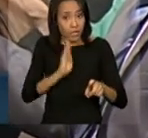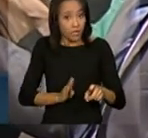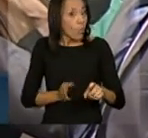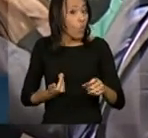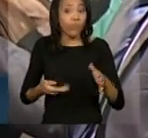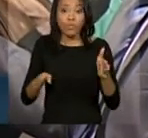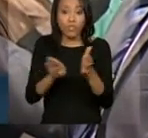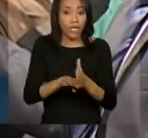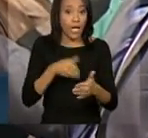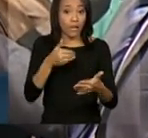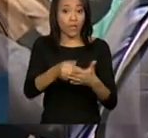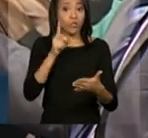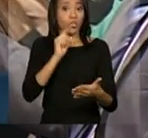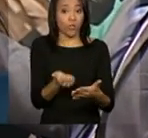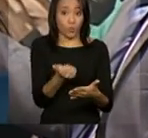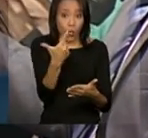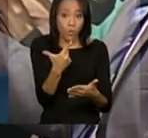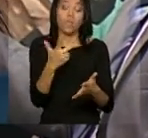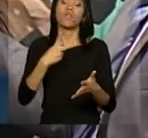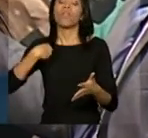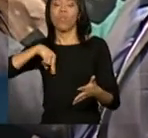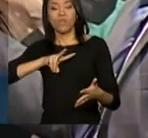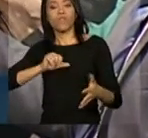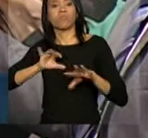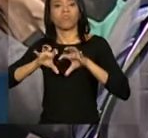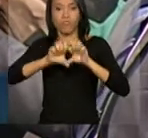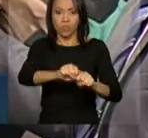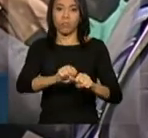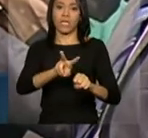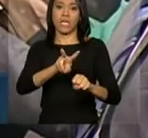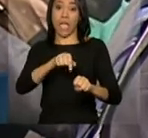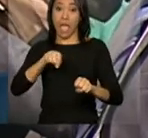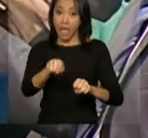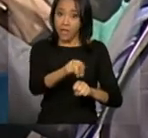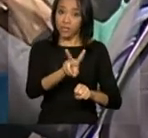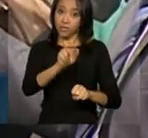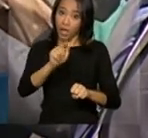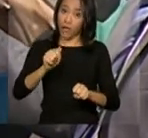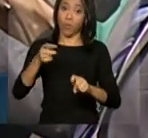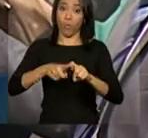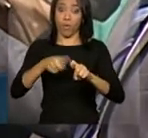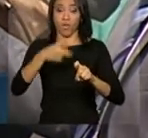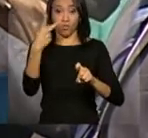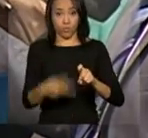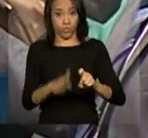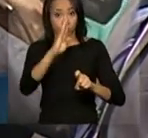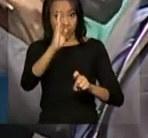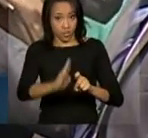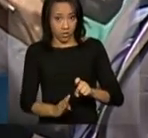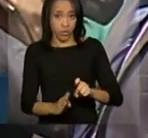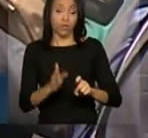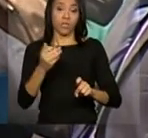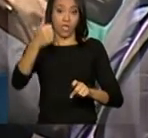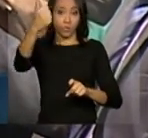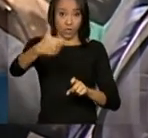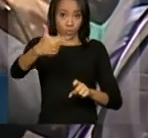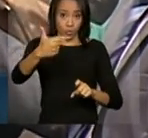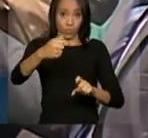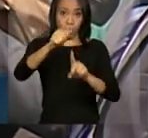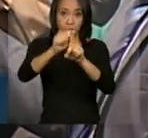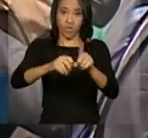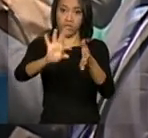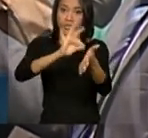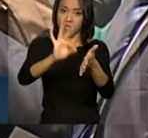até o dia 12 de setembro nós vamos ocupar essas vagas ou com médicos brasileiros que estão participando desse segundo mês de inscrição